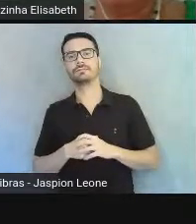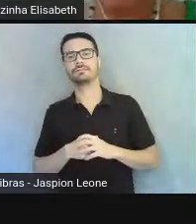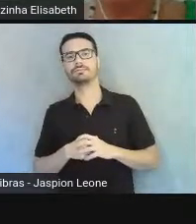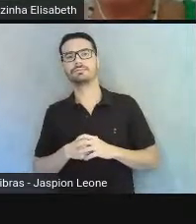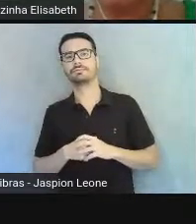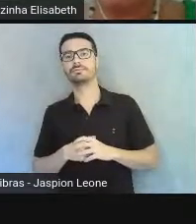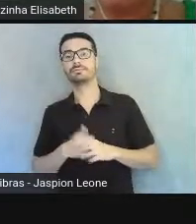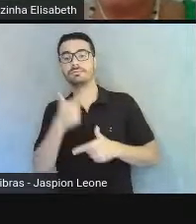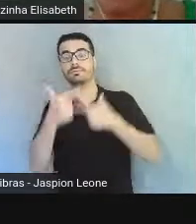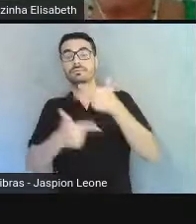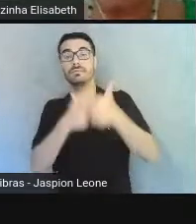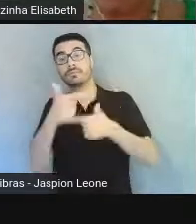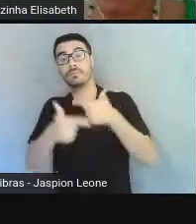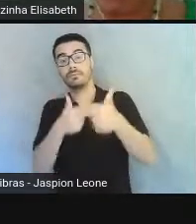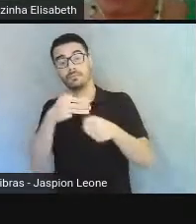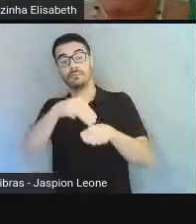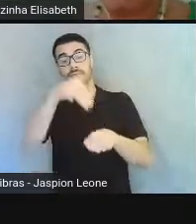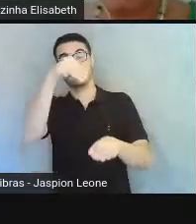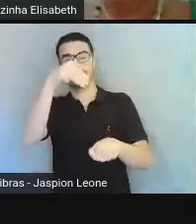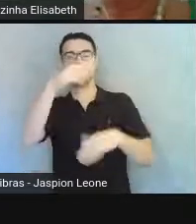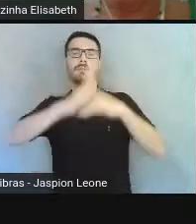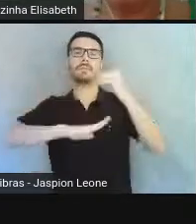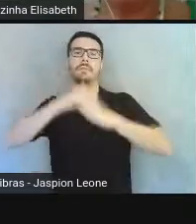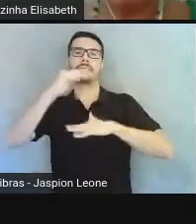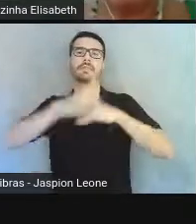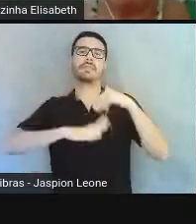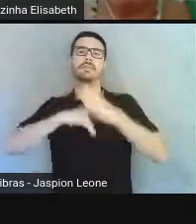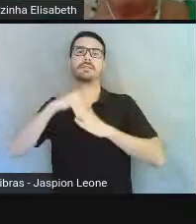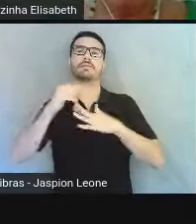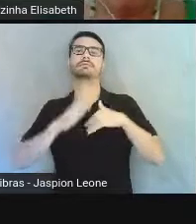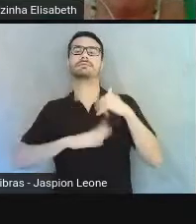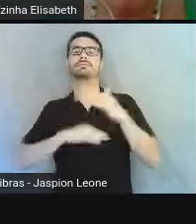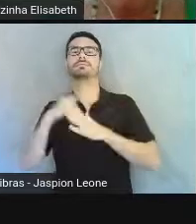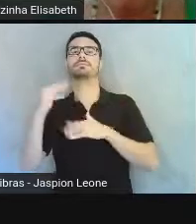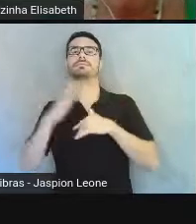os trabalhos de mestrados profissionais, eles